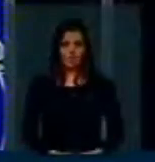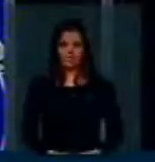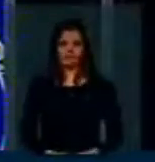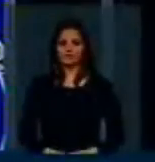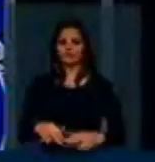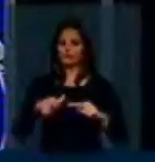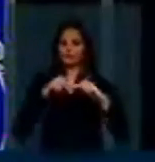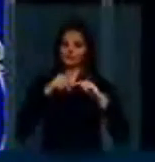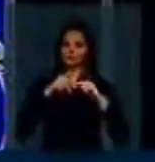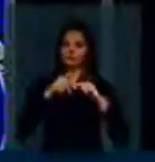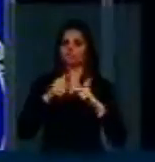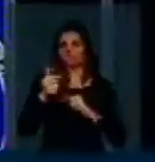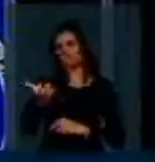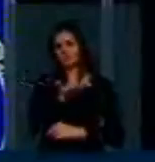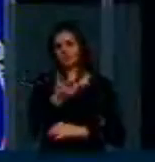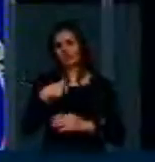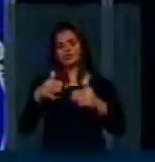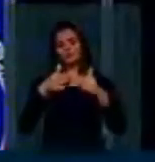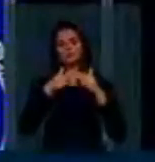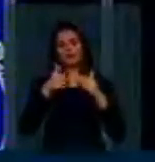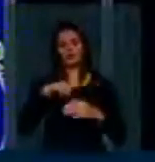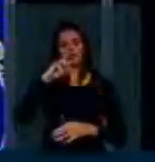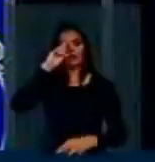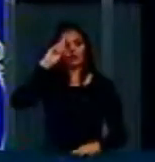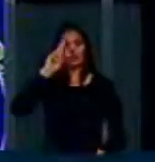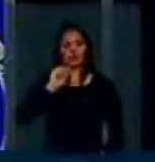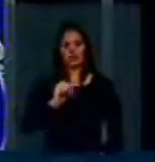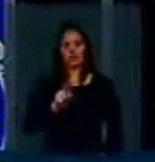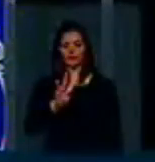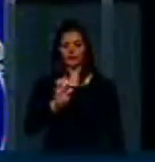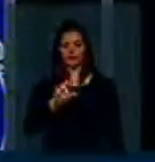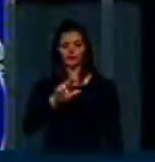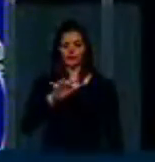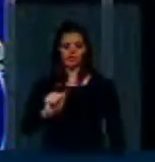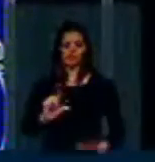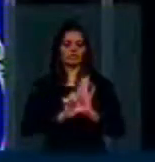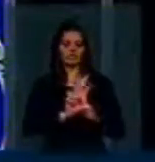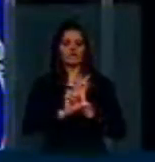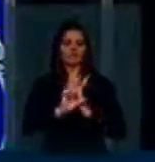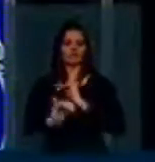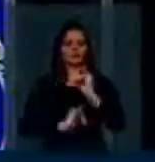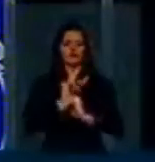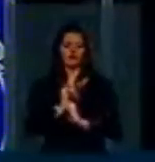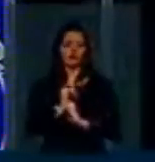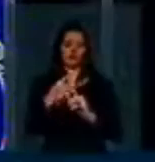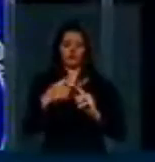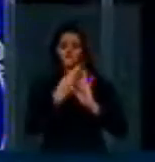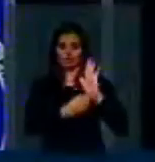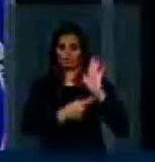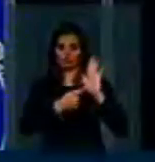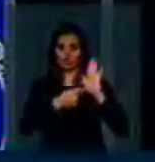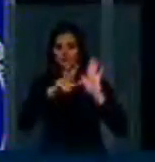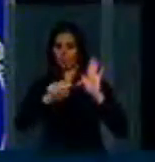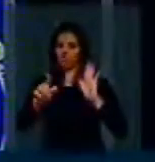Nesse sentido, eu quero reivindicar a autoria do projeto do Marco Civil da Internet. Esse projeto não é